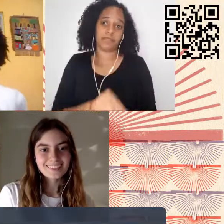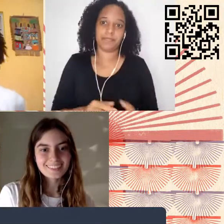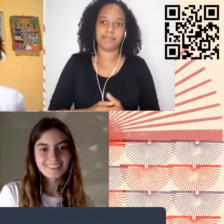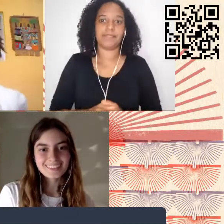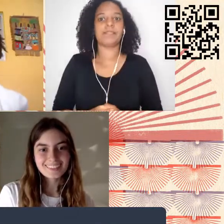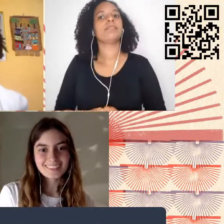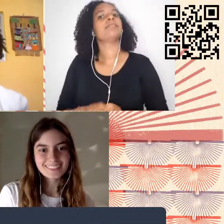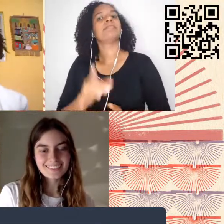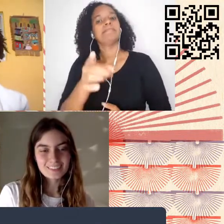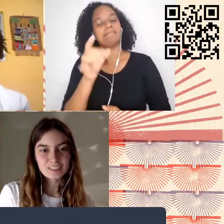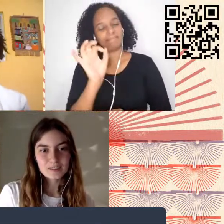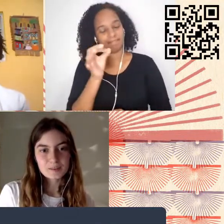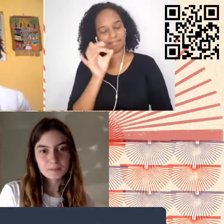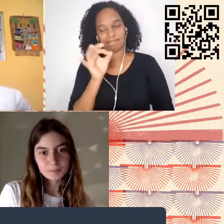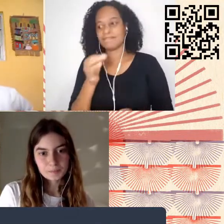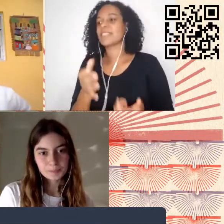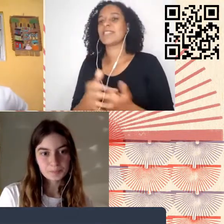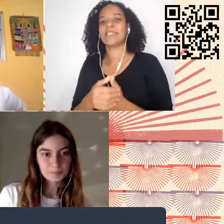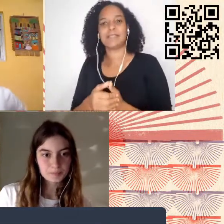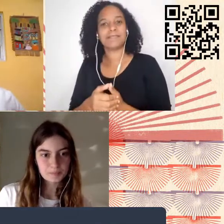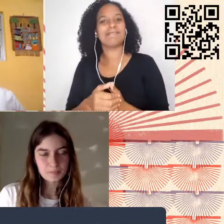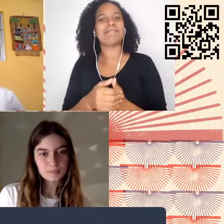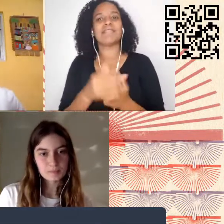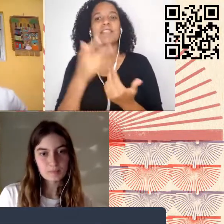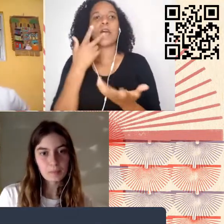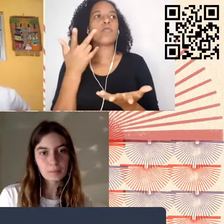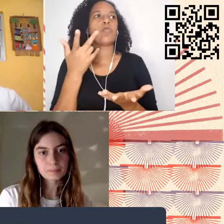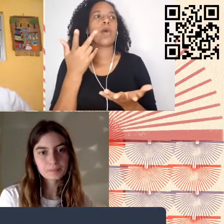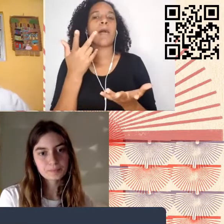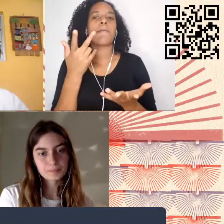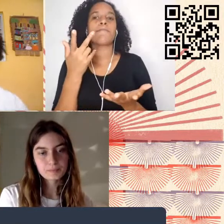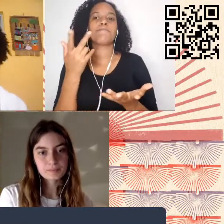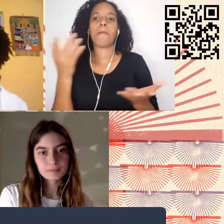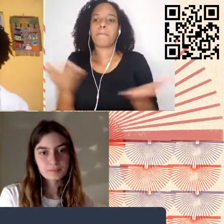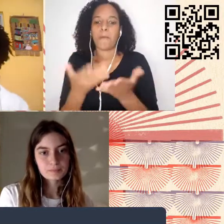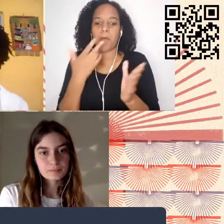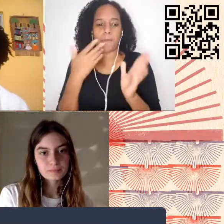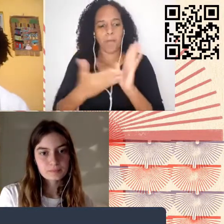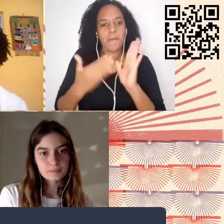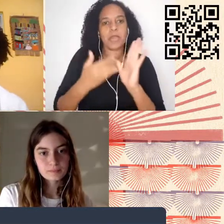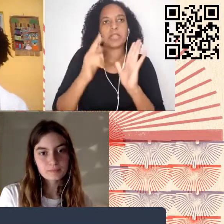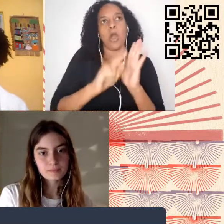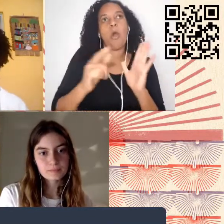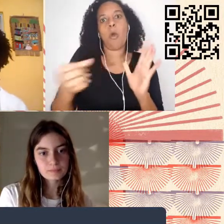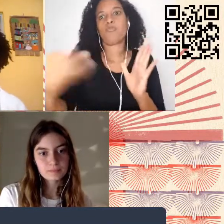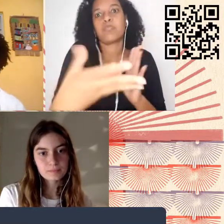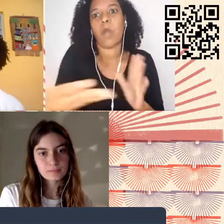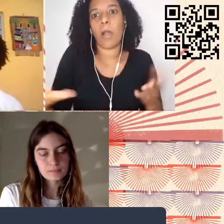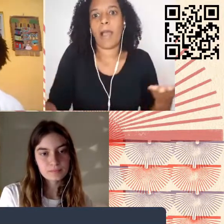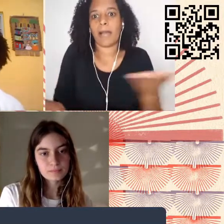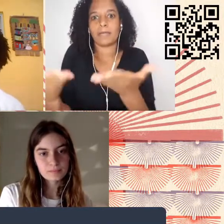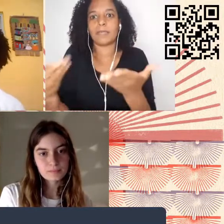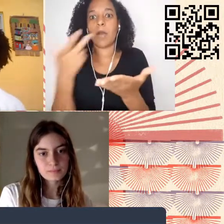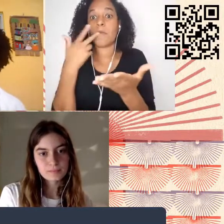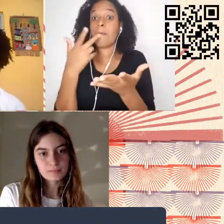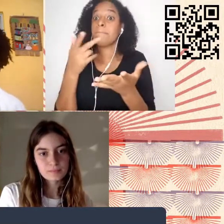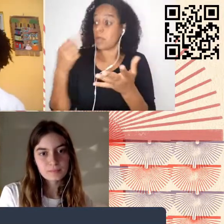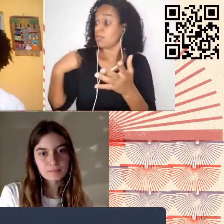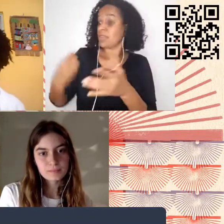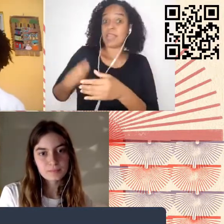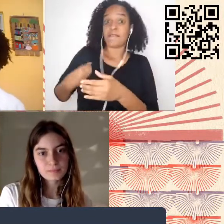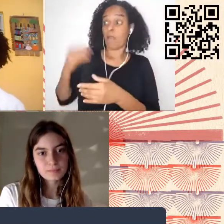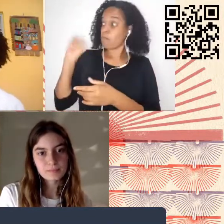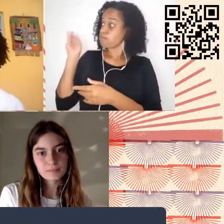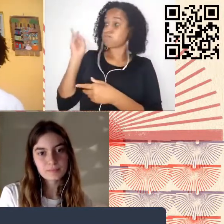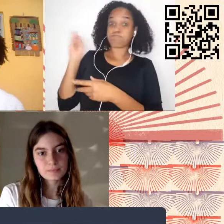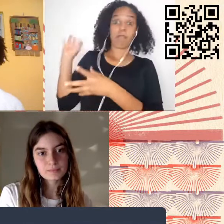Exatamente. É bem isso de não realmente ter uma literatura contemporânea, mas manter vivo o que já foi criado, né? E que